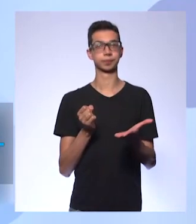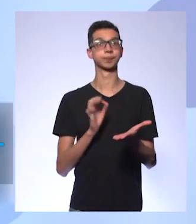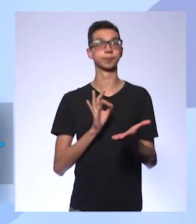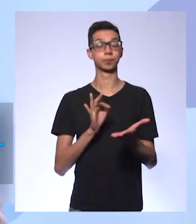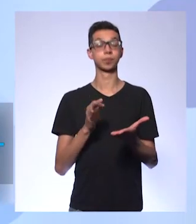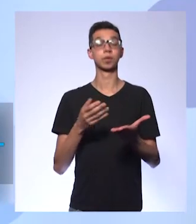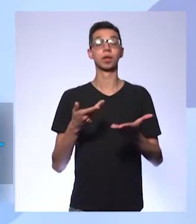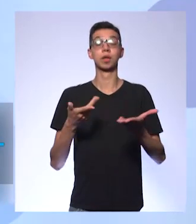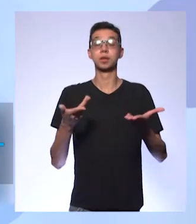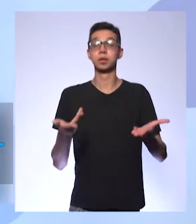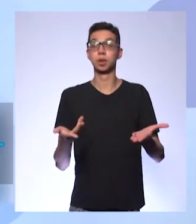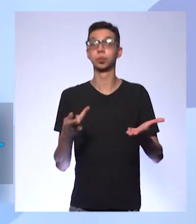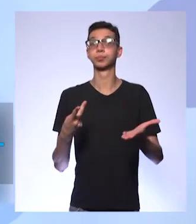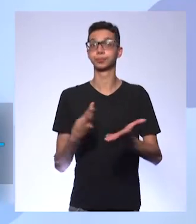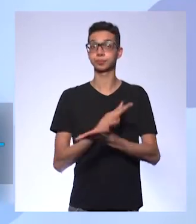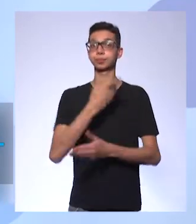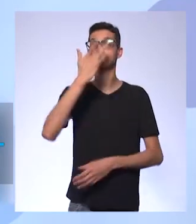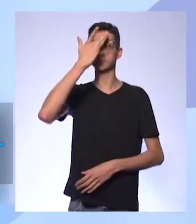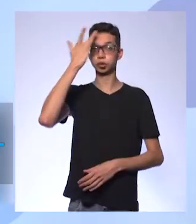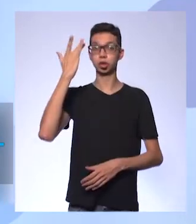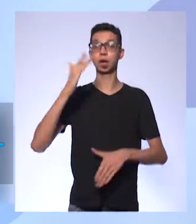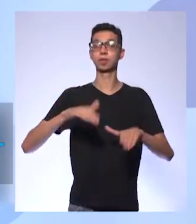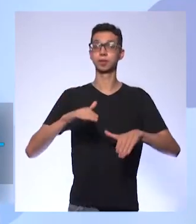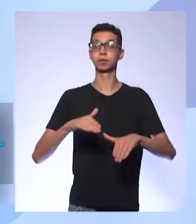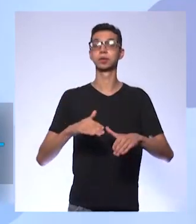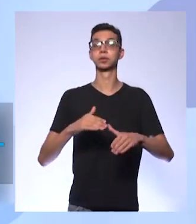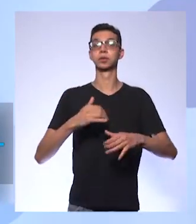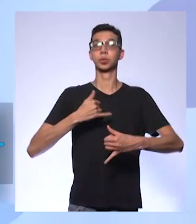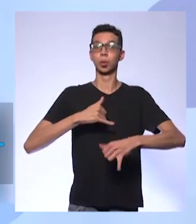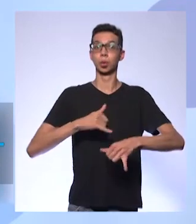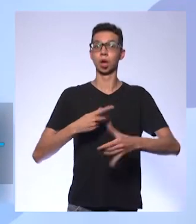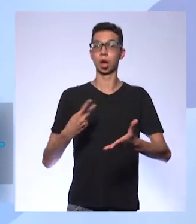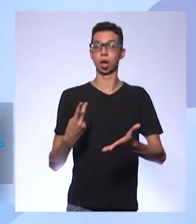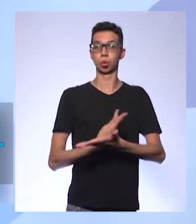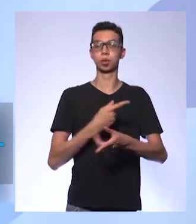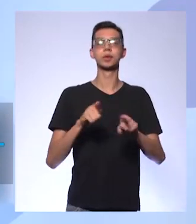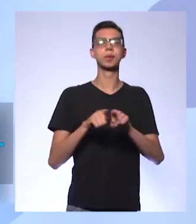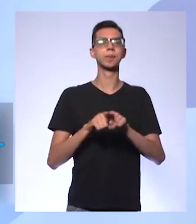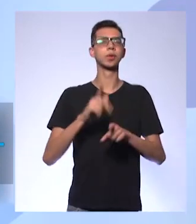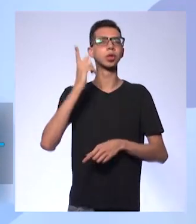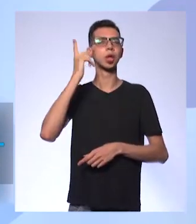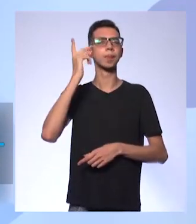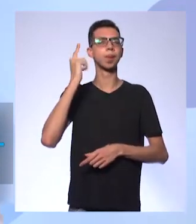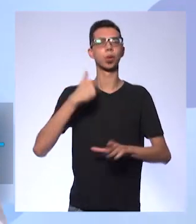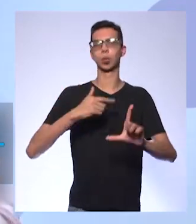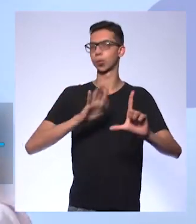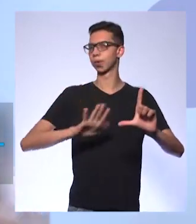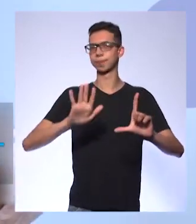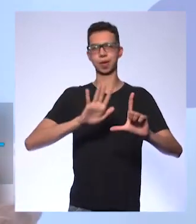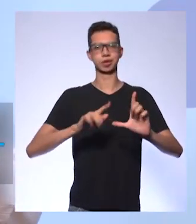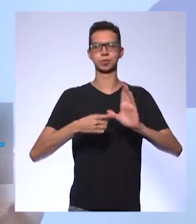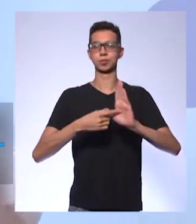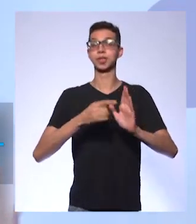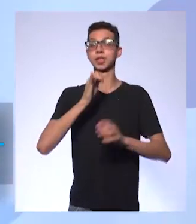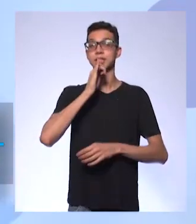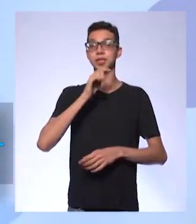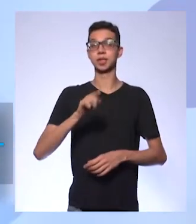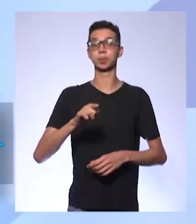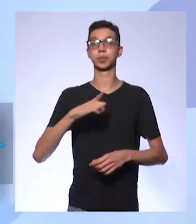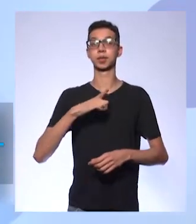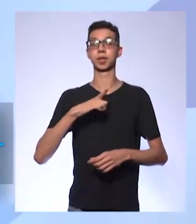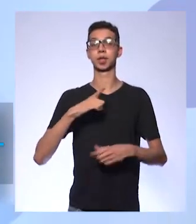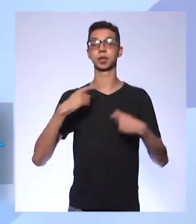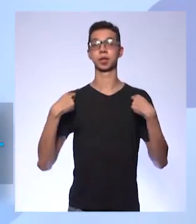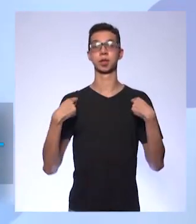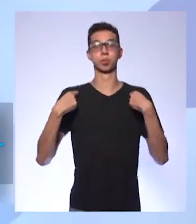são condições em que a pessoa pode sofrer uma descarga elétrica. Tem uma condição bem comum também, que eu não coloquei na imagem, que é aquela, por exemplo, você está de blusa de lã, ou